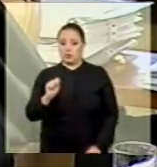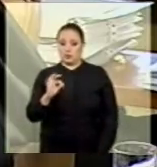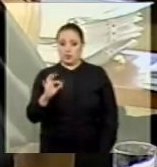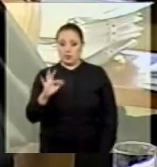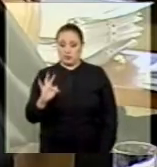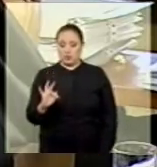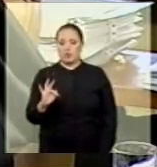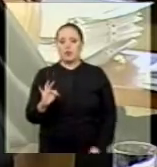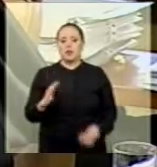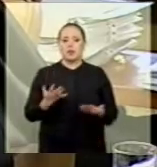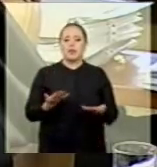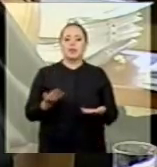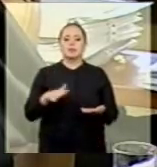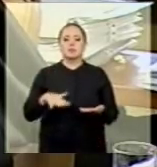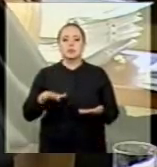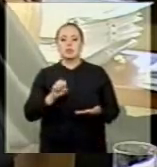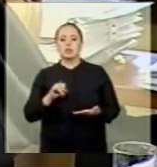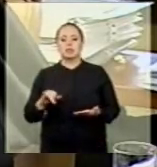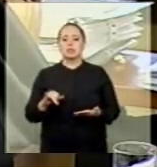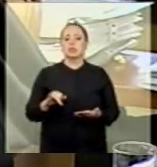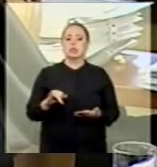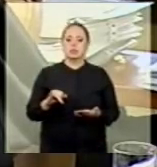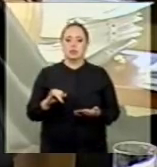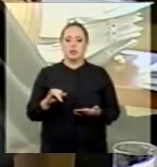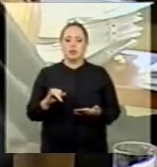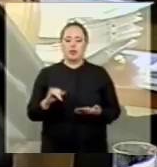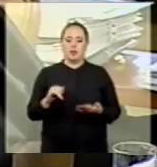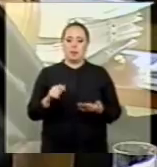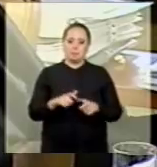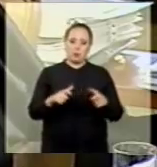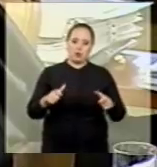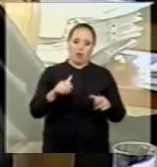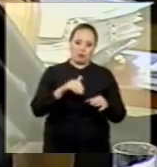no sentido que vai se formando a maioria,